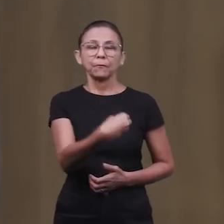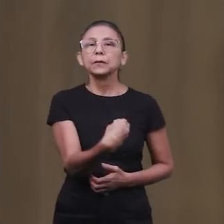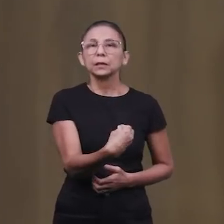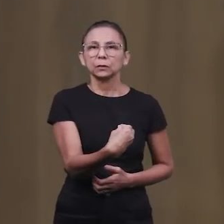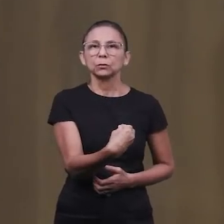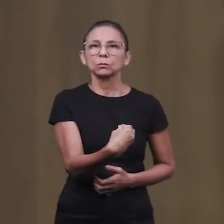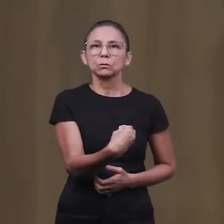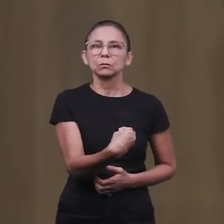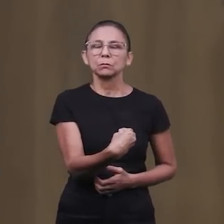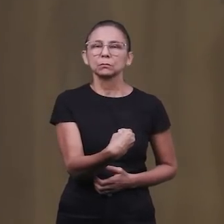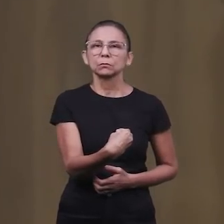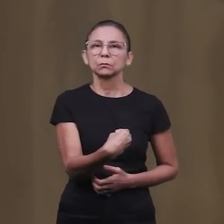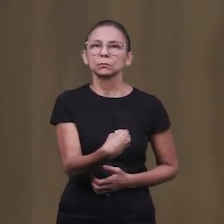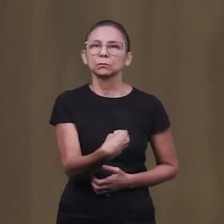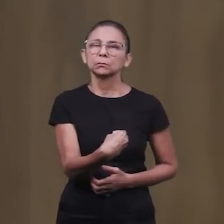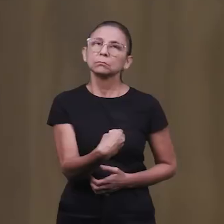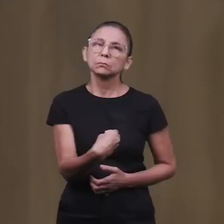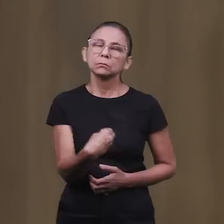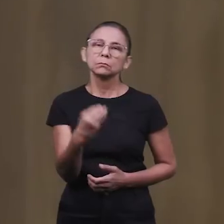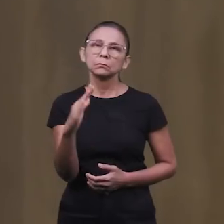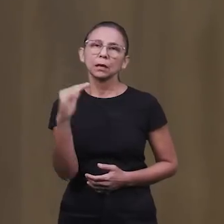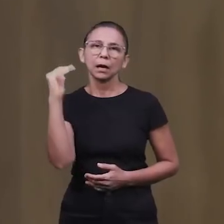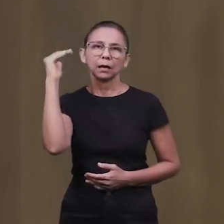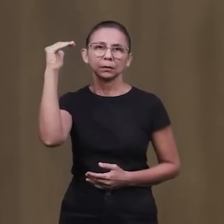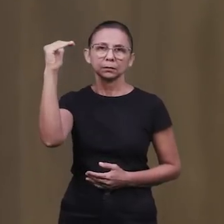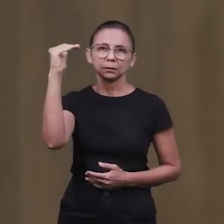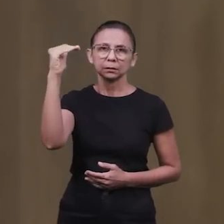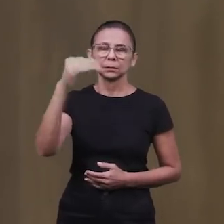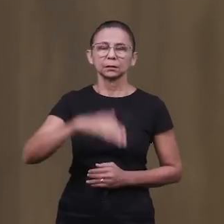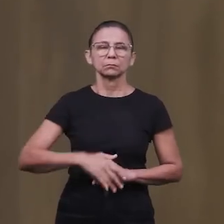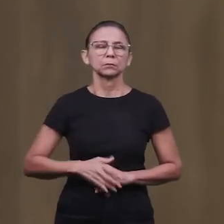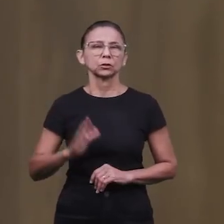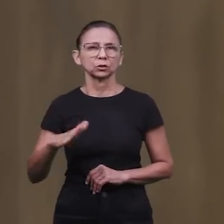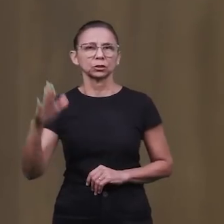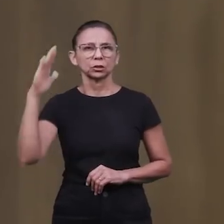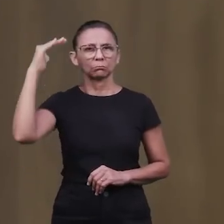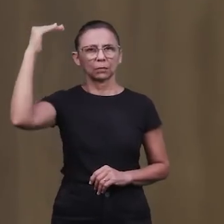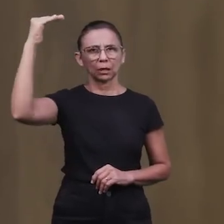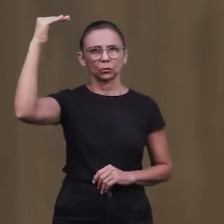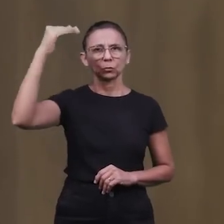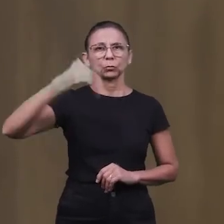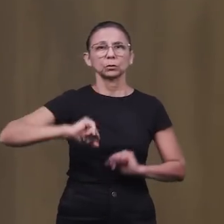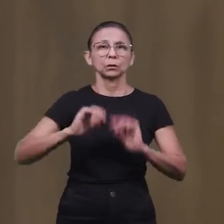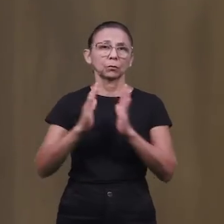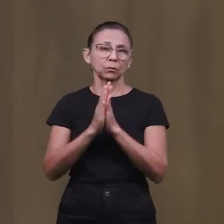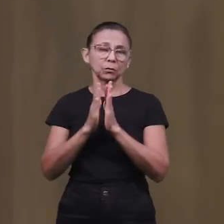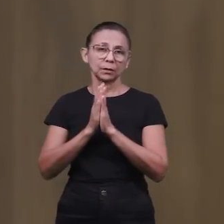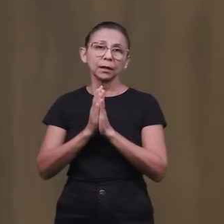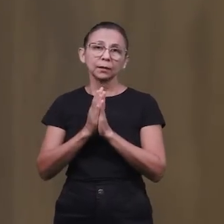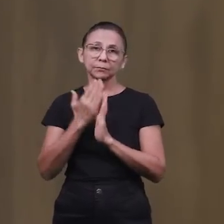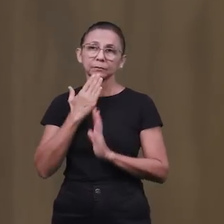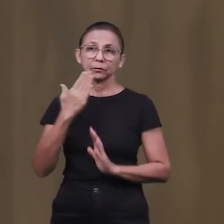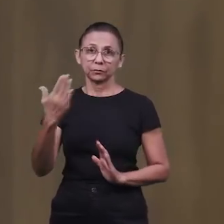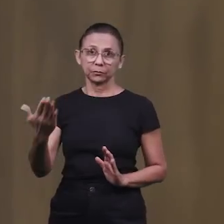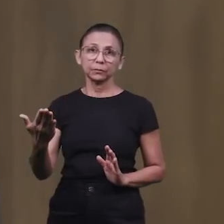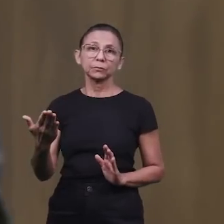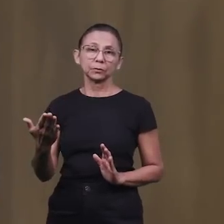filhos, os que já estão com maior idade, com personalidade formada, é orar por eles. Não